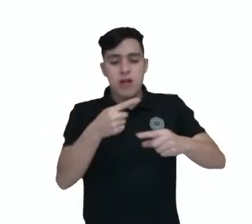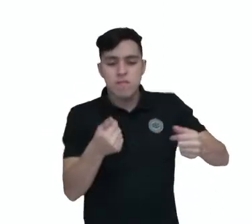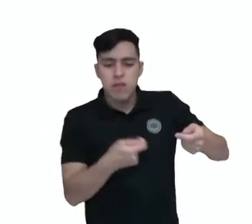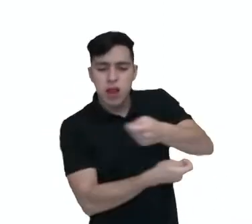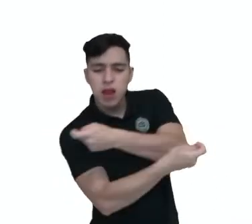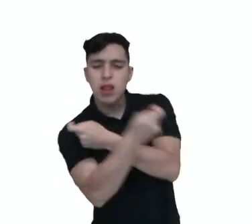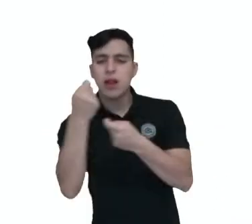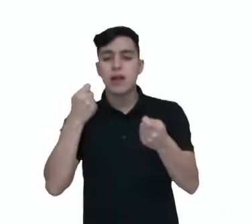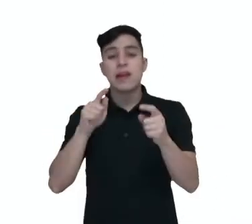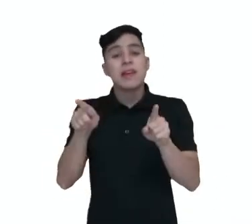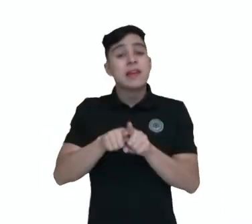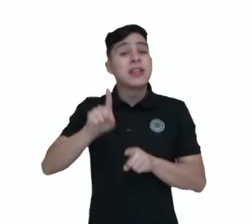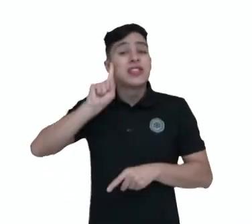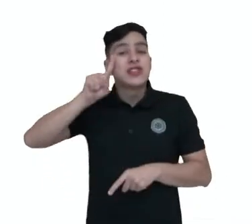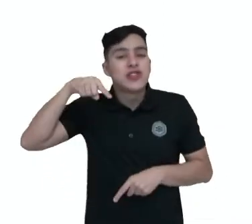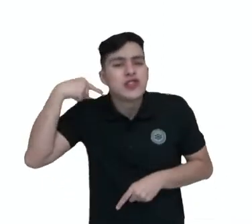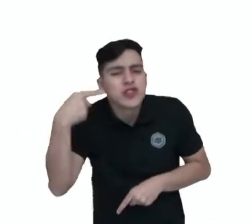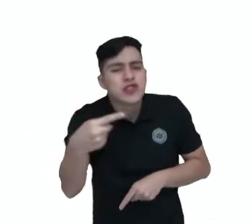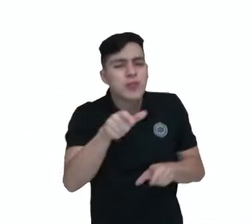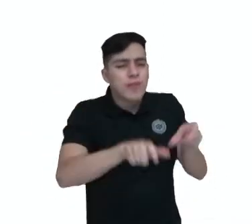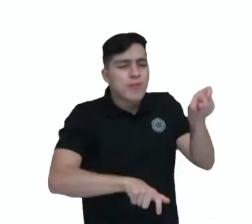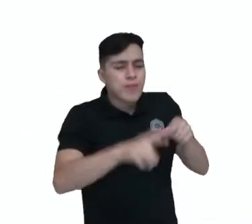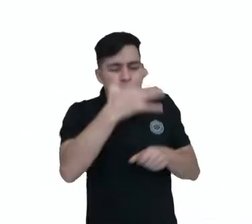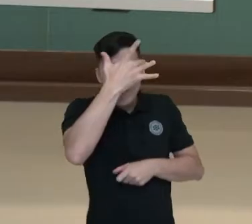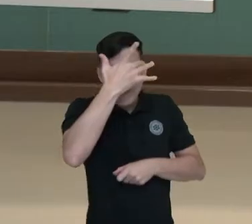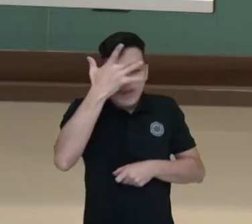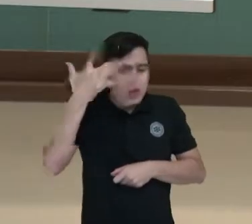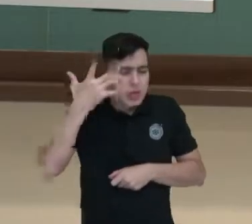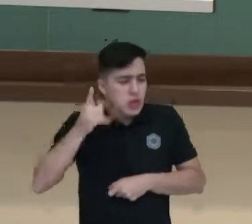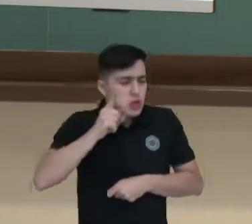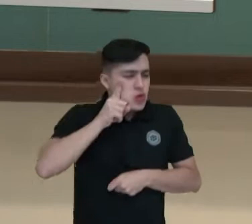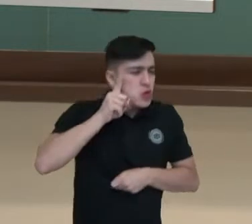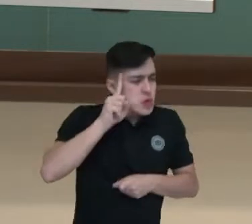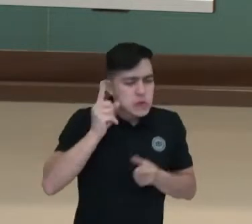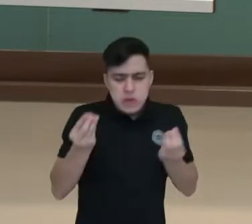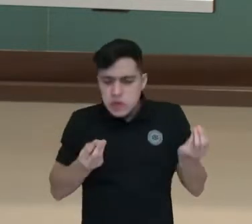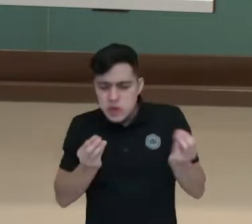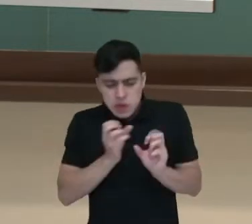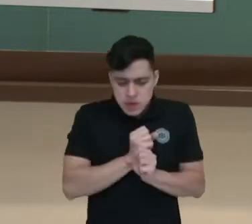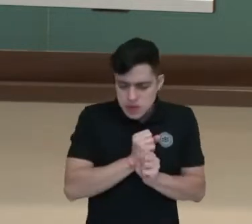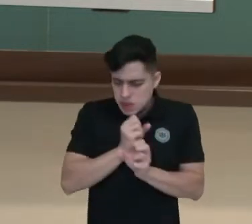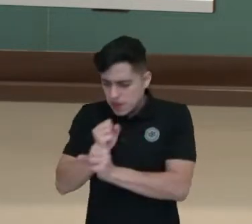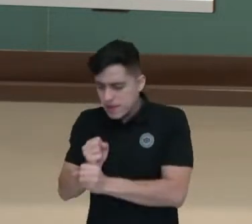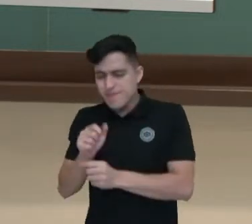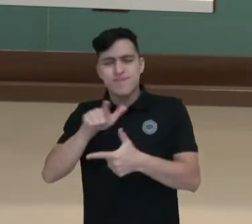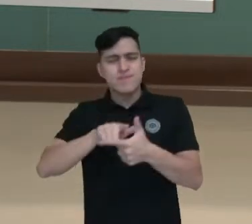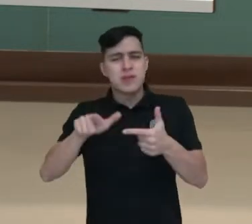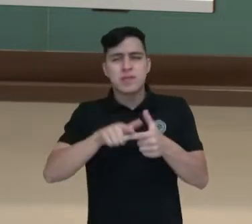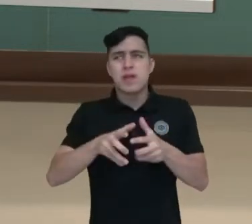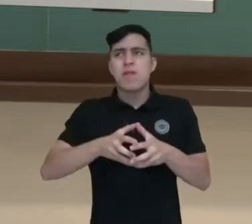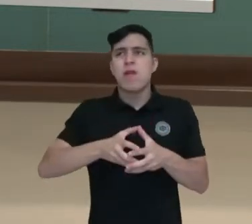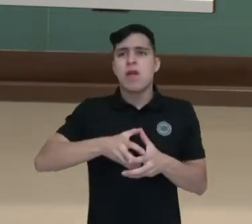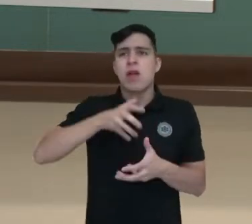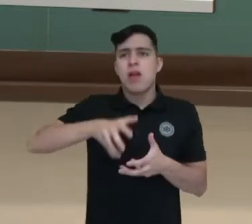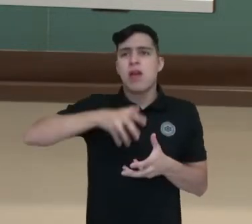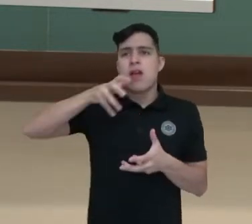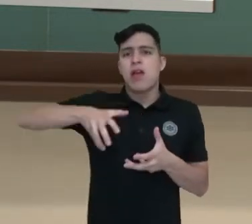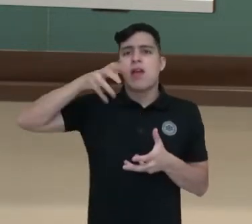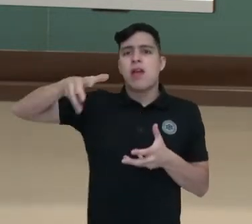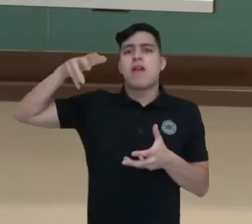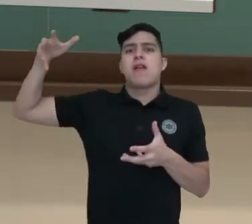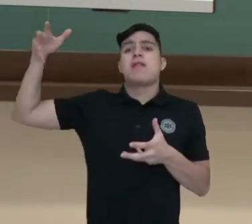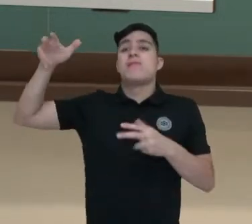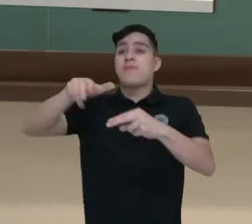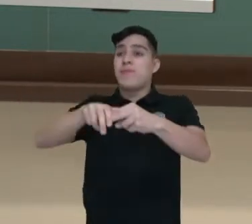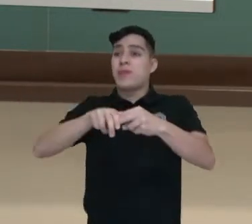no cotidiano das pessoas? Vários problemas, né, pessoal? Muitos, N problemas, exatamente por causa dessa diferença. Se